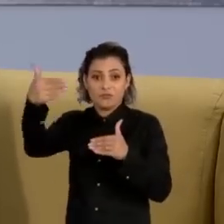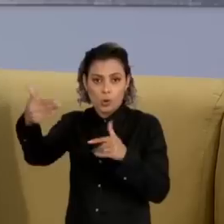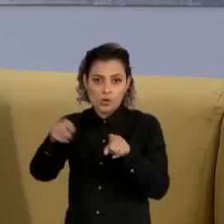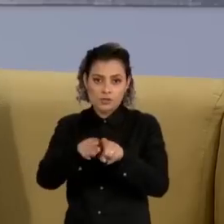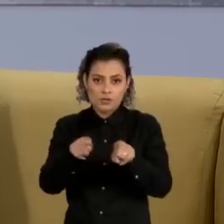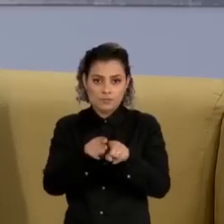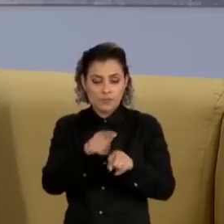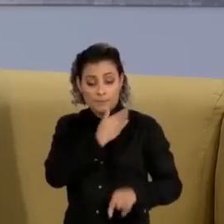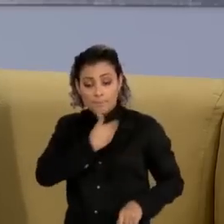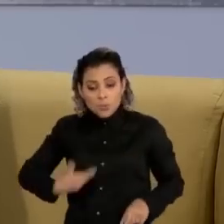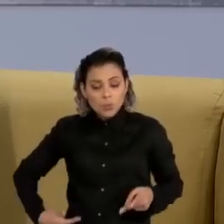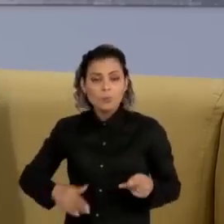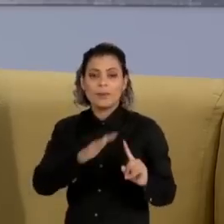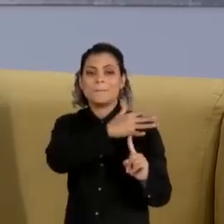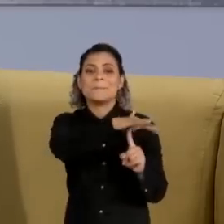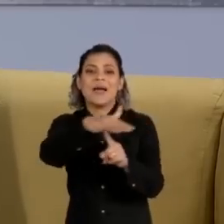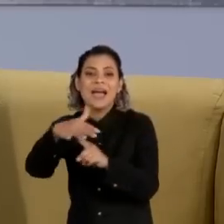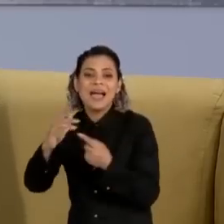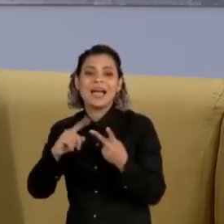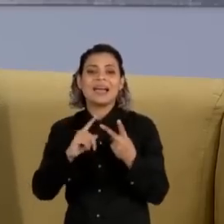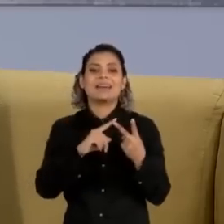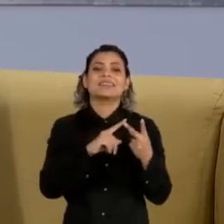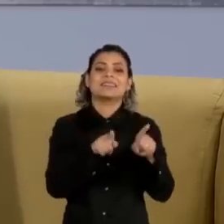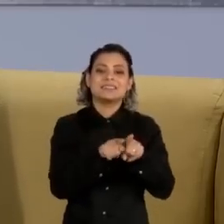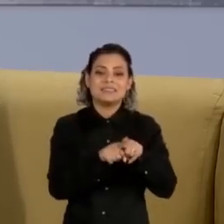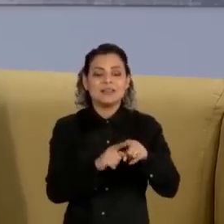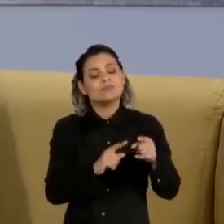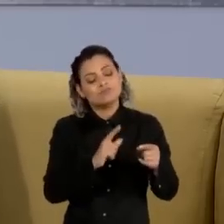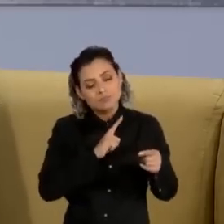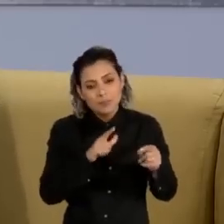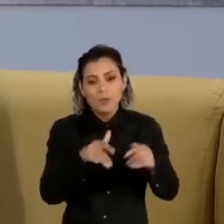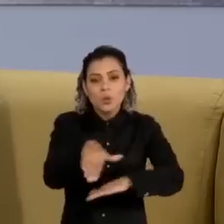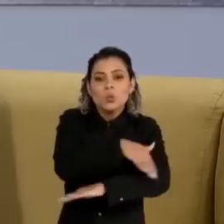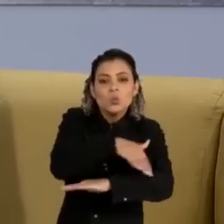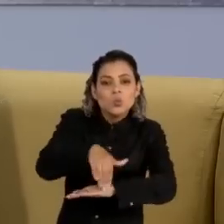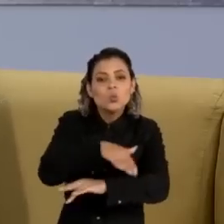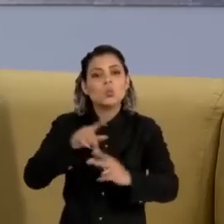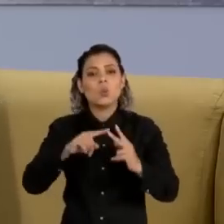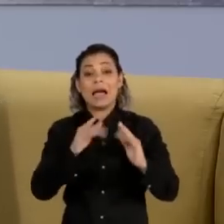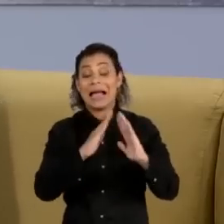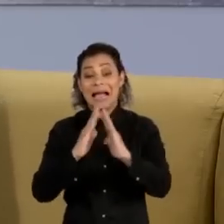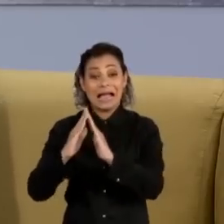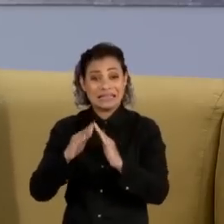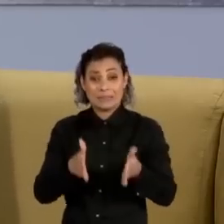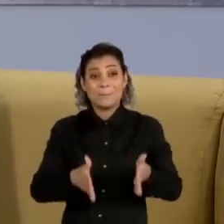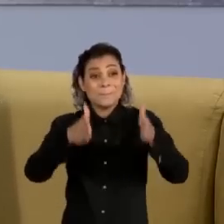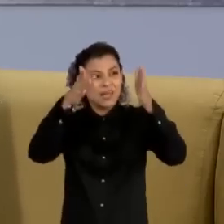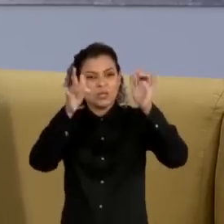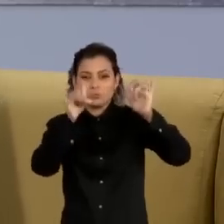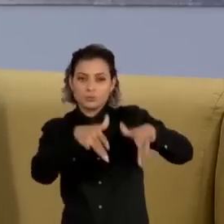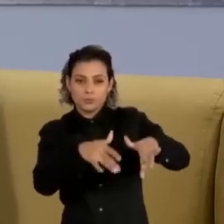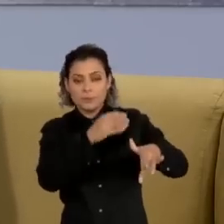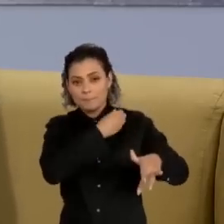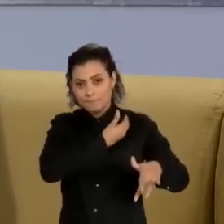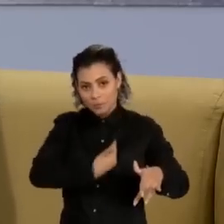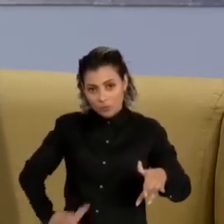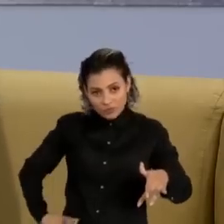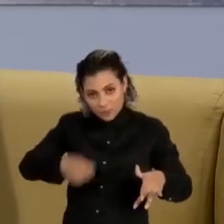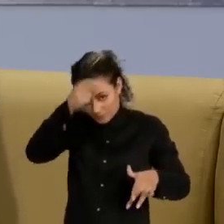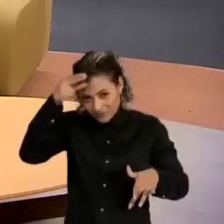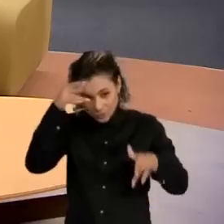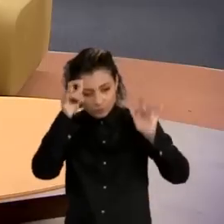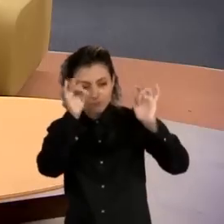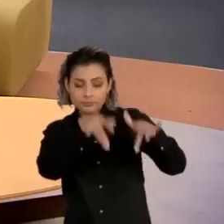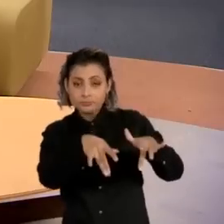as áreas públicas, como parques, praças, ruas, imóveis fechados, abandonados, quer dizer, tudo isso